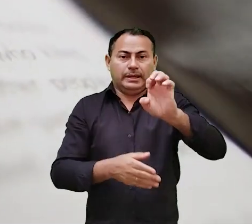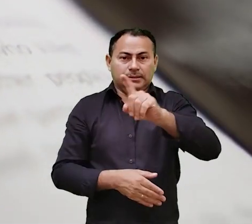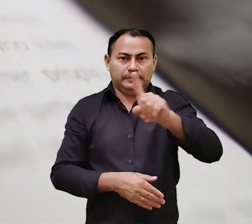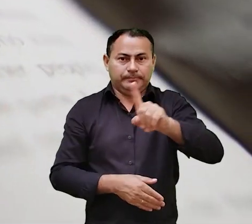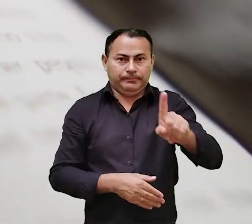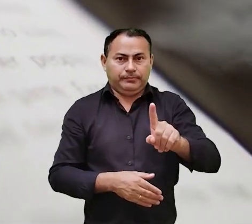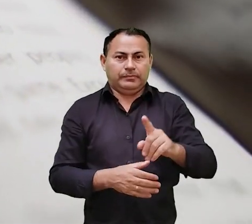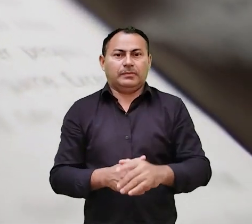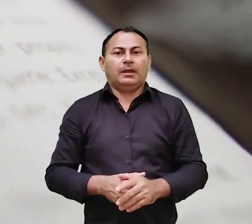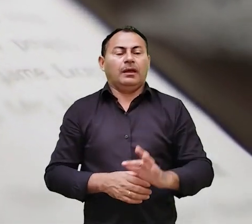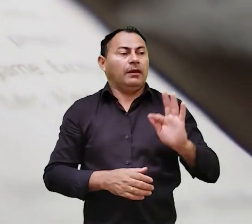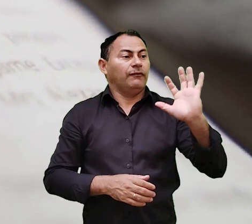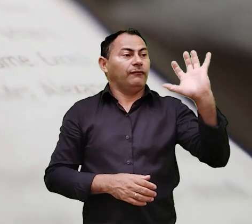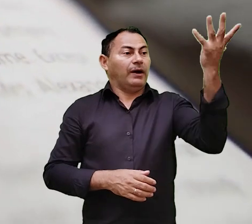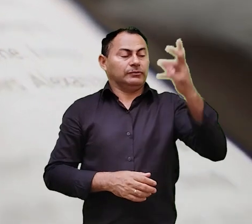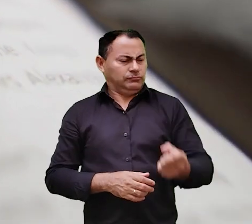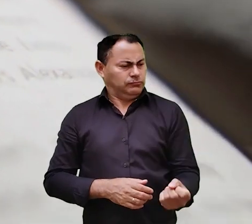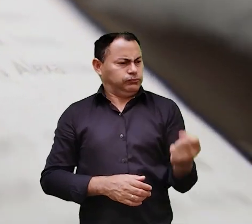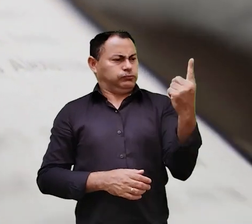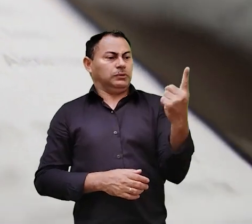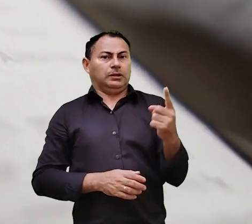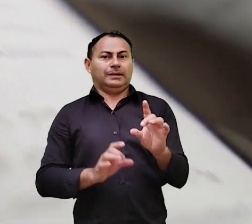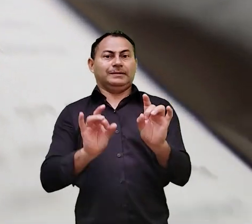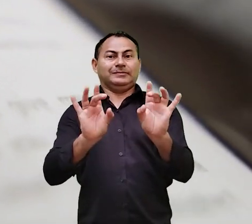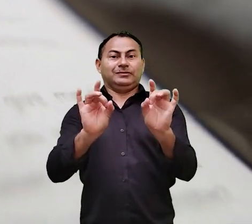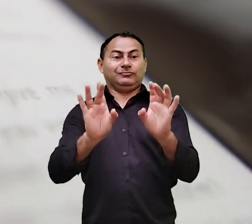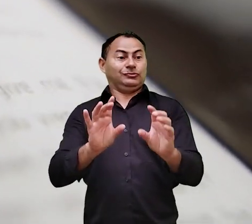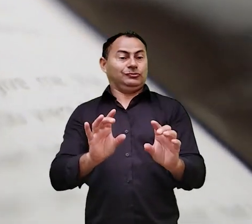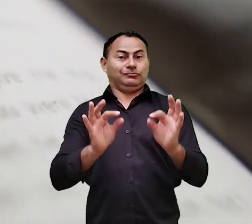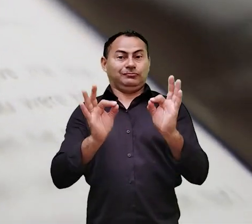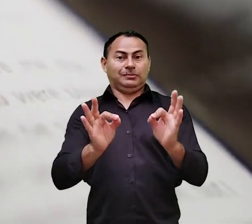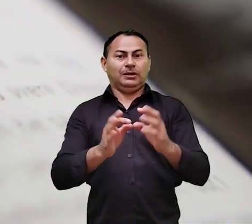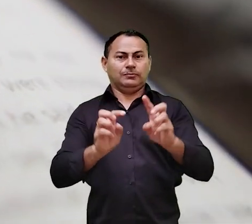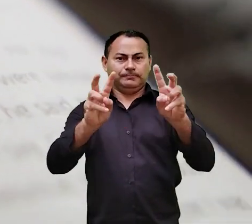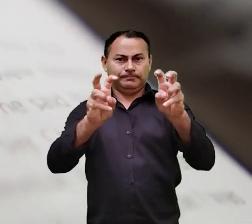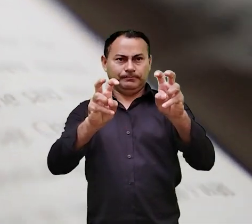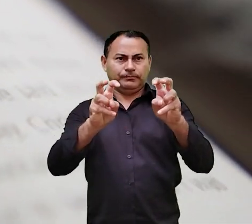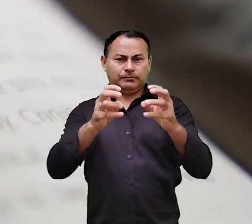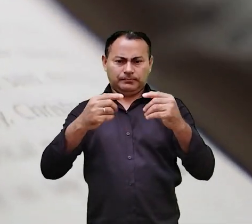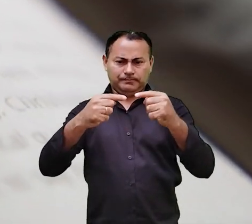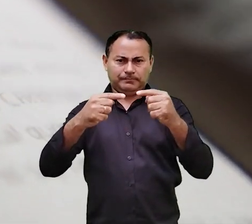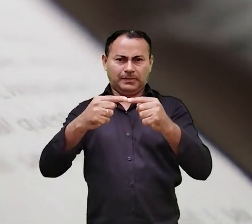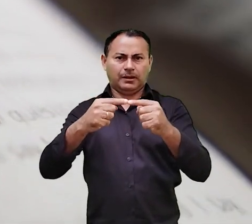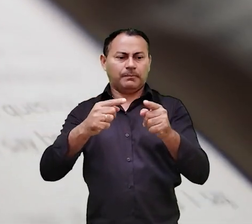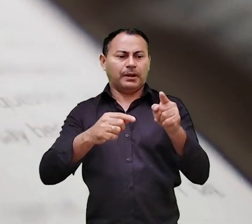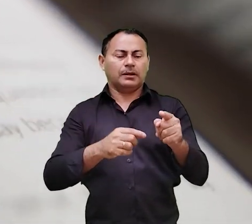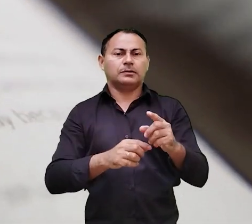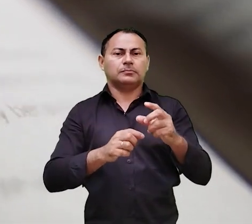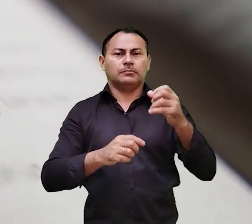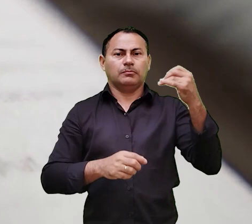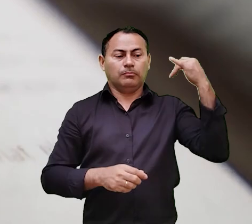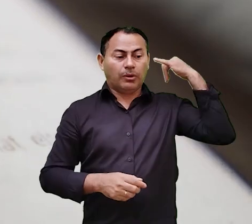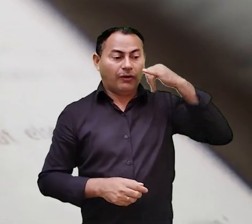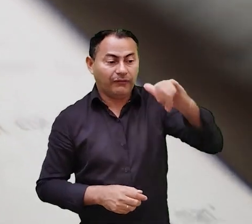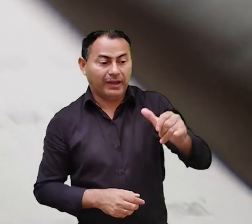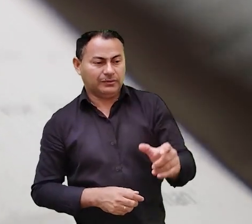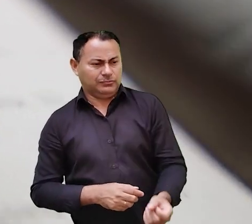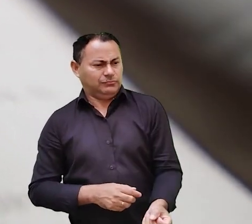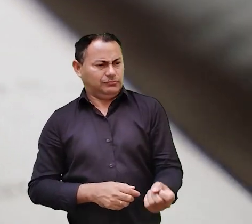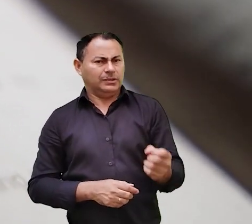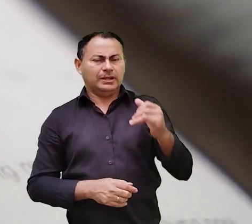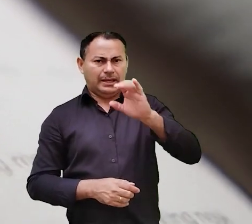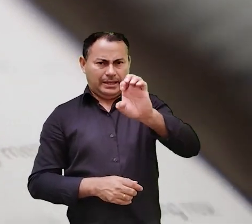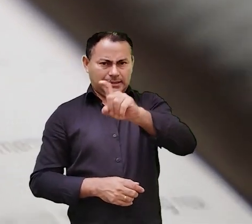estudo do livro de Ezequiel é Fatos Estranhos e Extraordinários. É um título que se encaixa bem para este